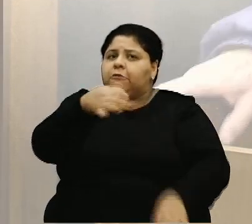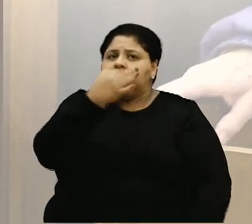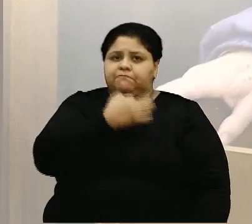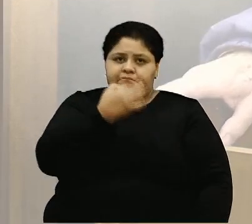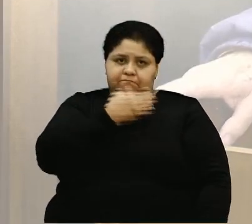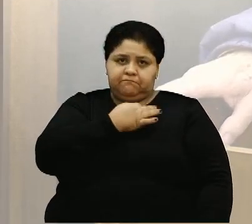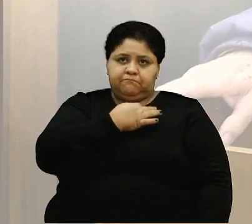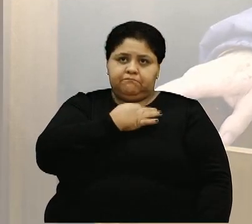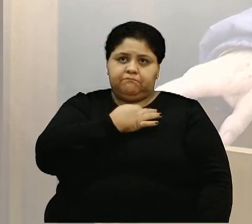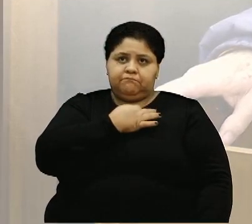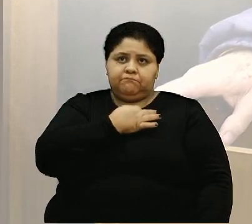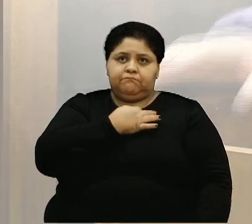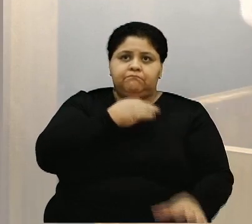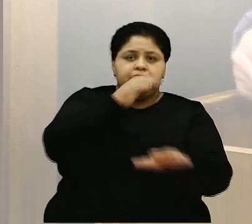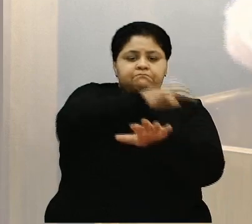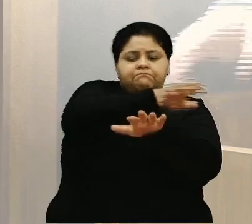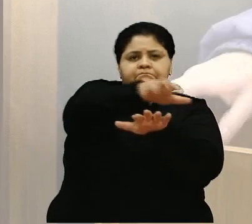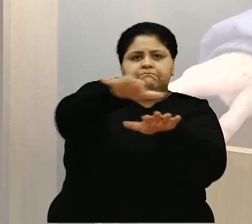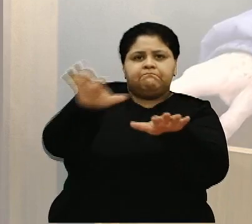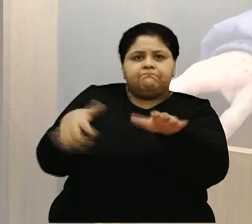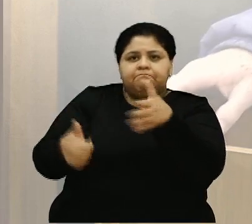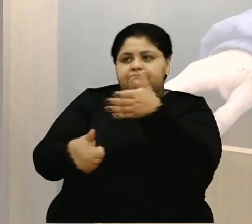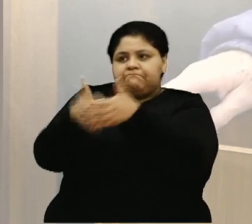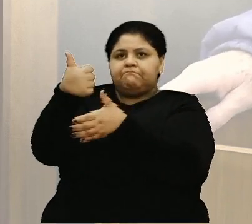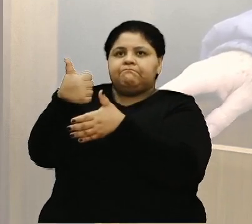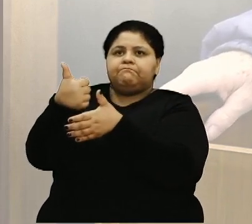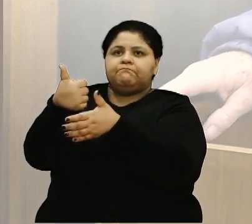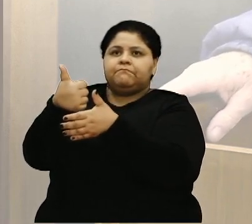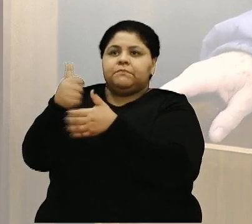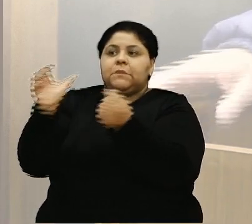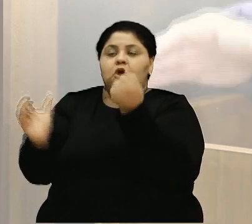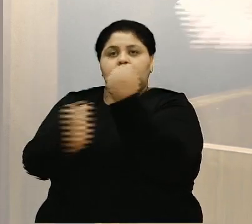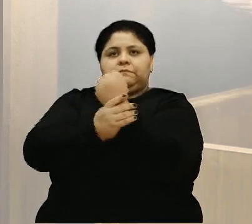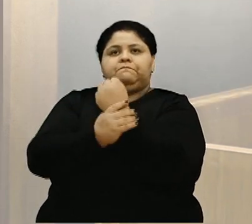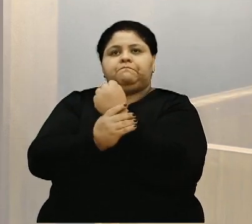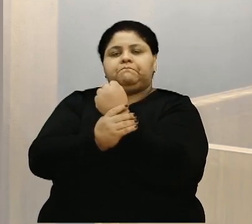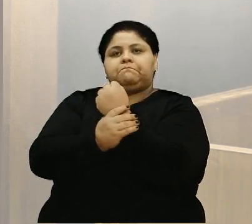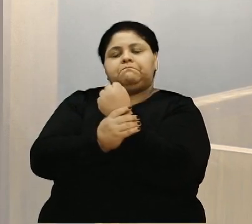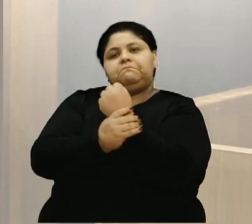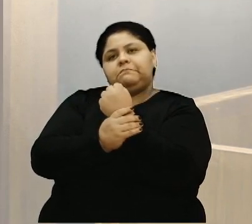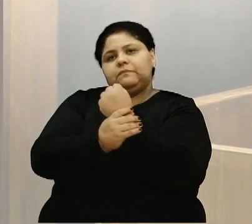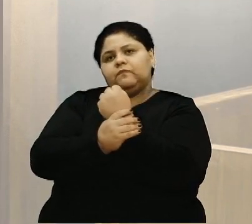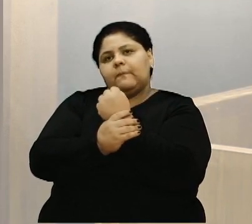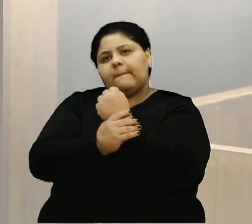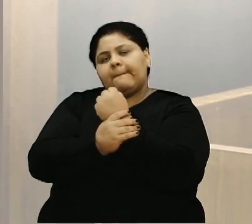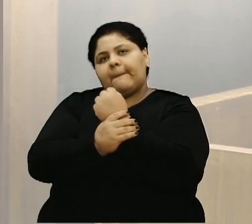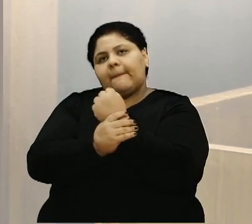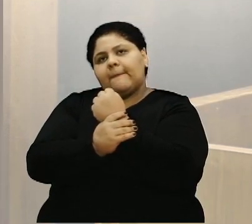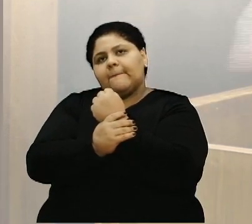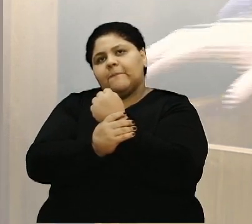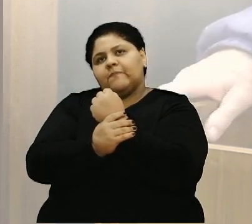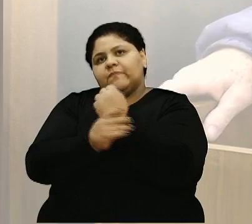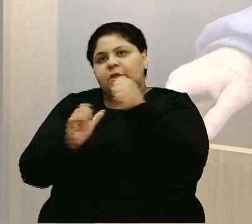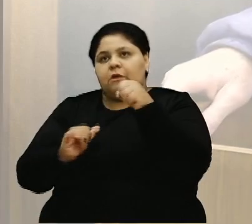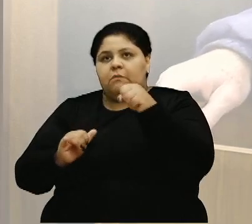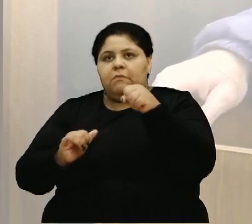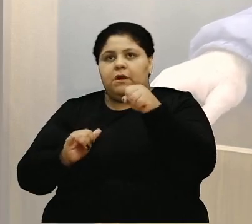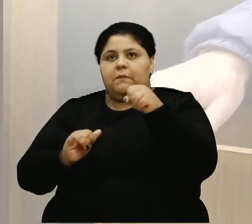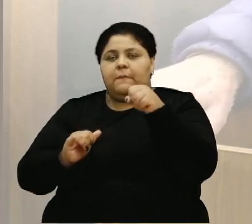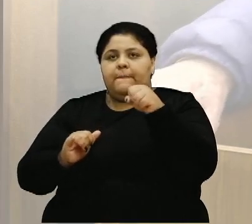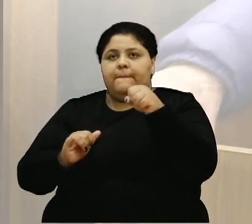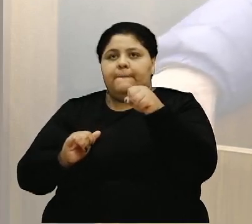da região melhores condições de segurança para pousos e